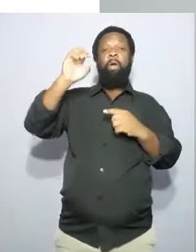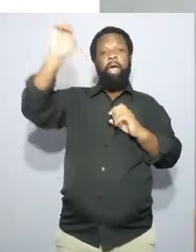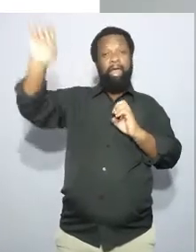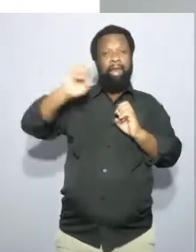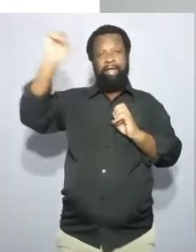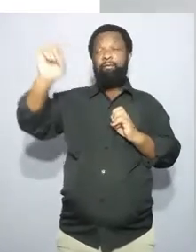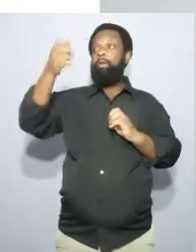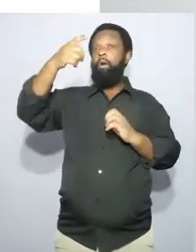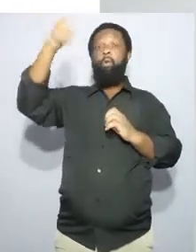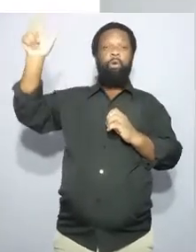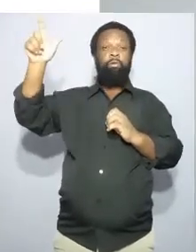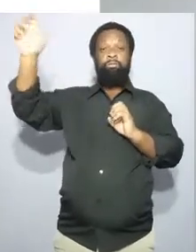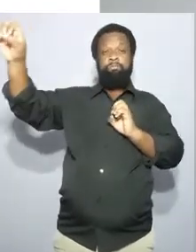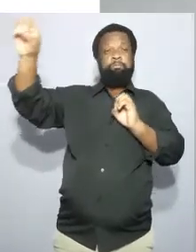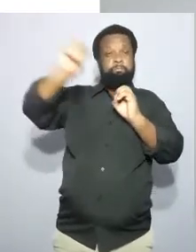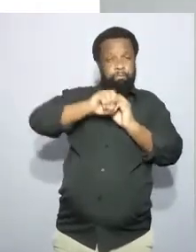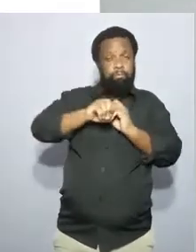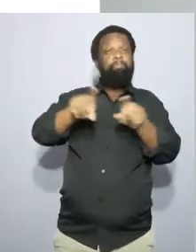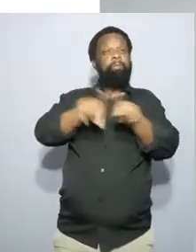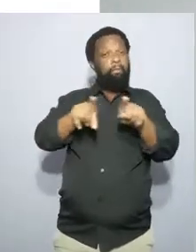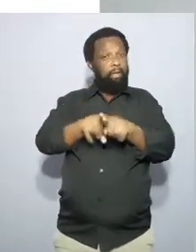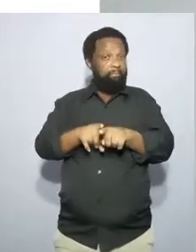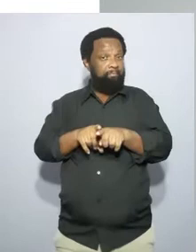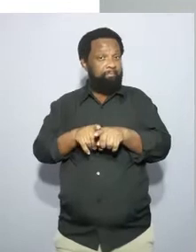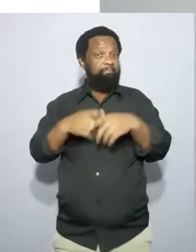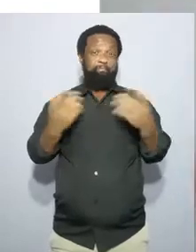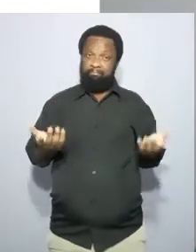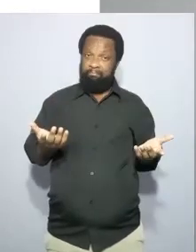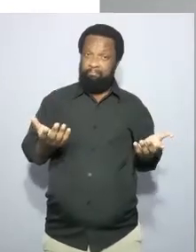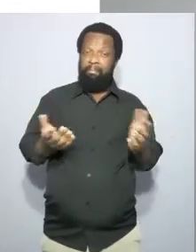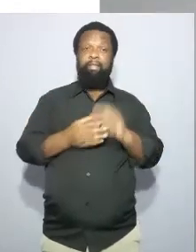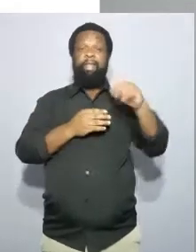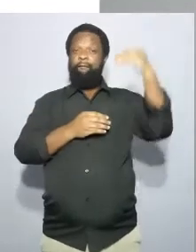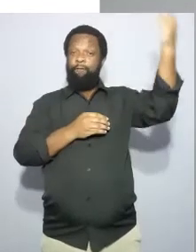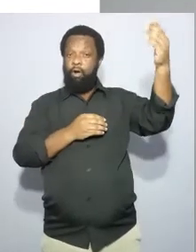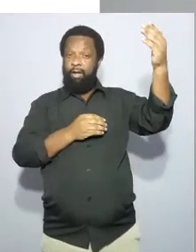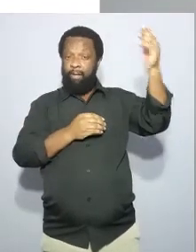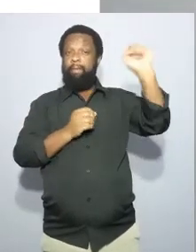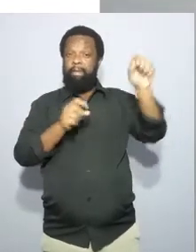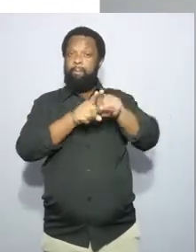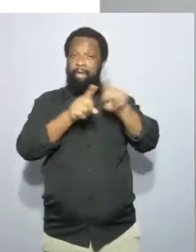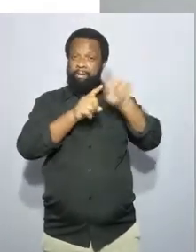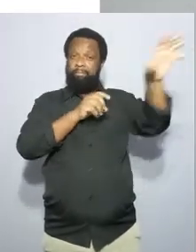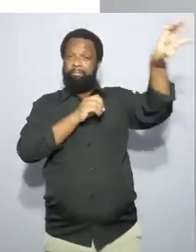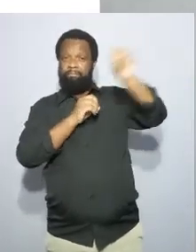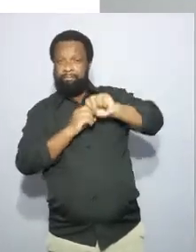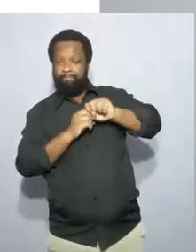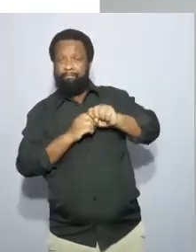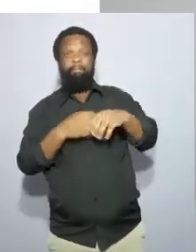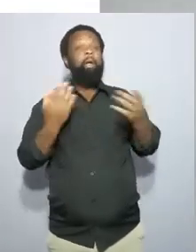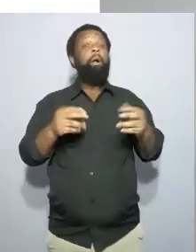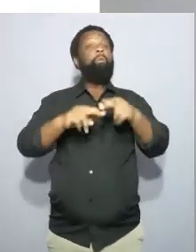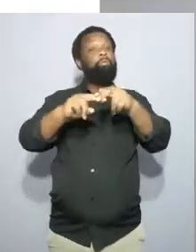vai atrair melhor, né? Um elétron que pode estar do lado de fora da eletrosfera. Combinado? E por